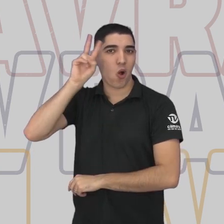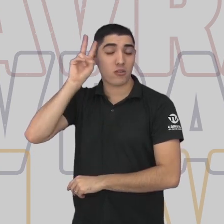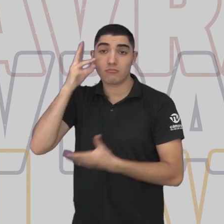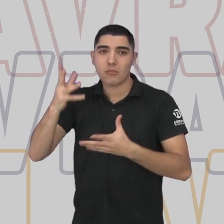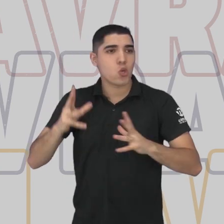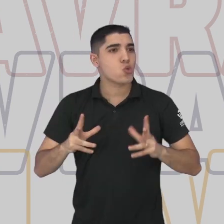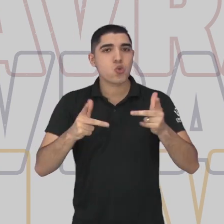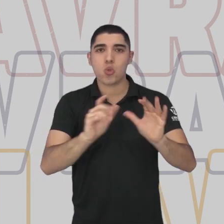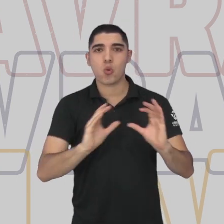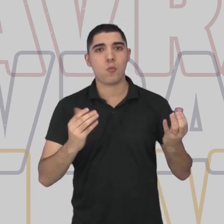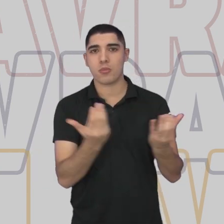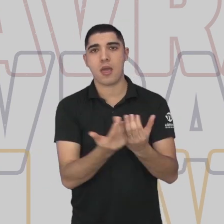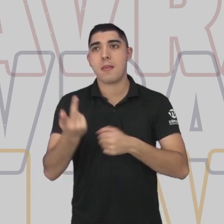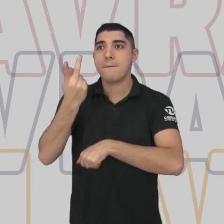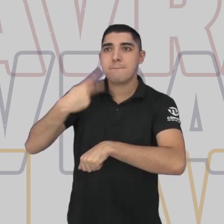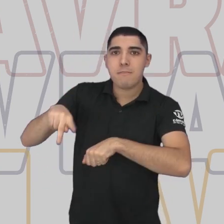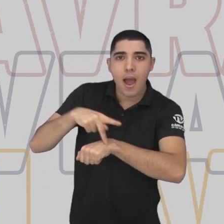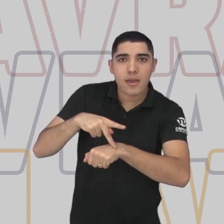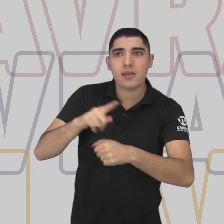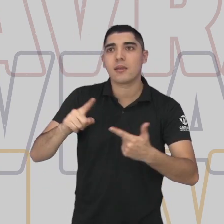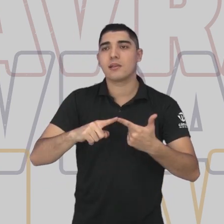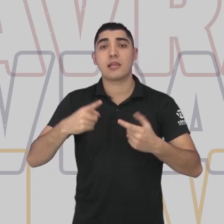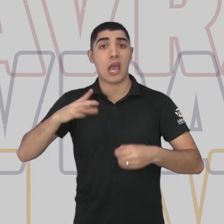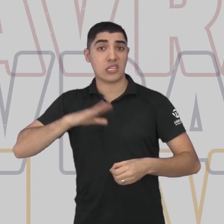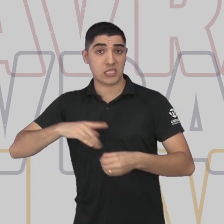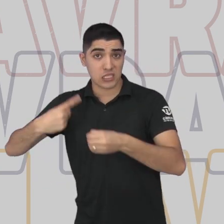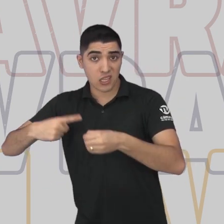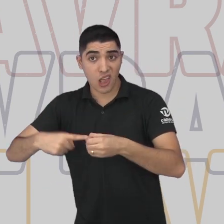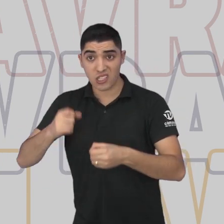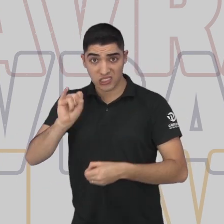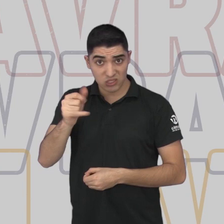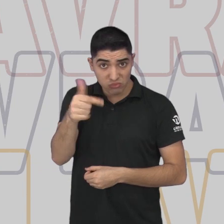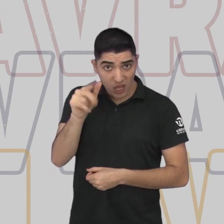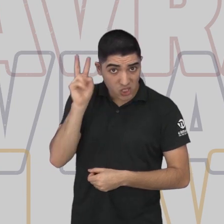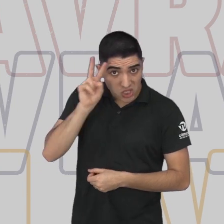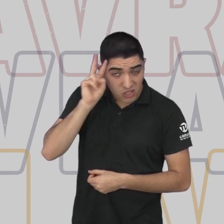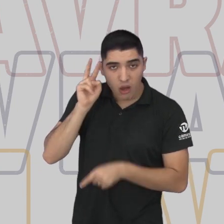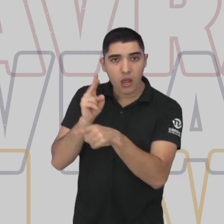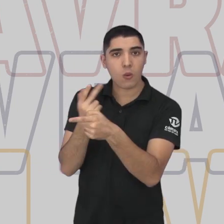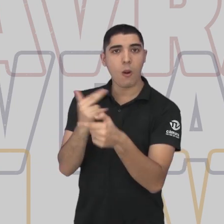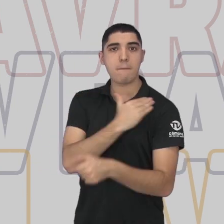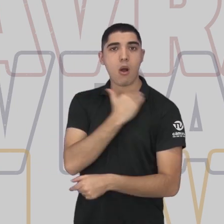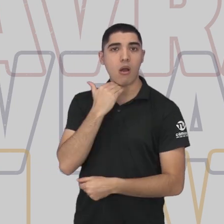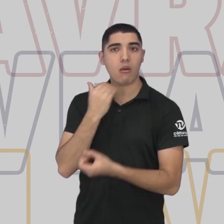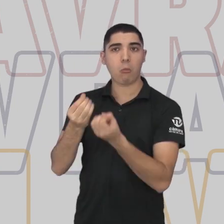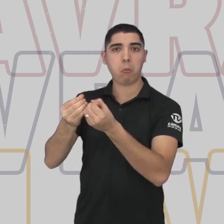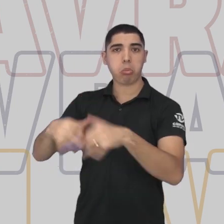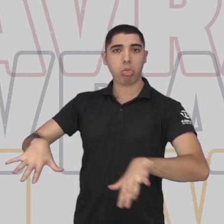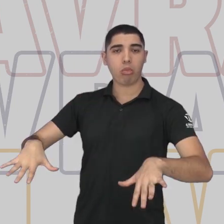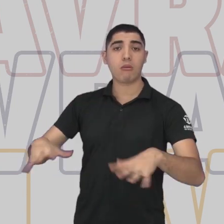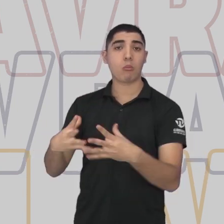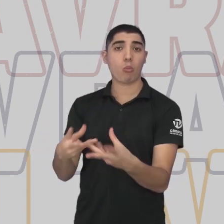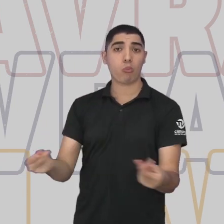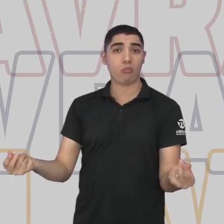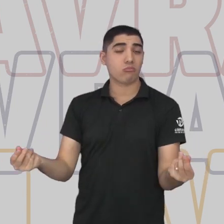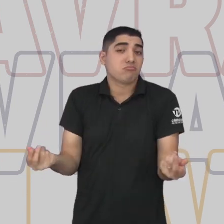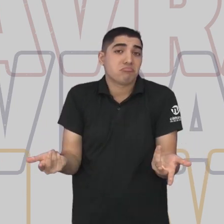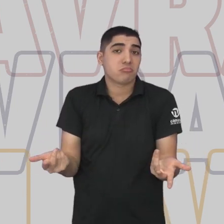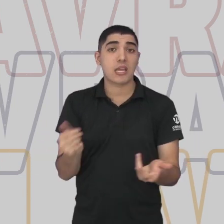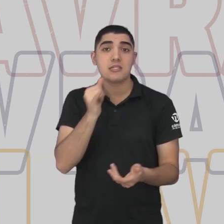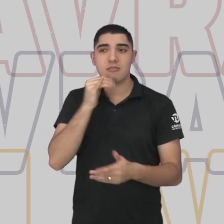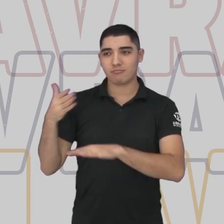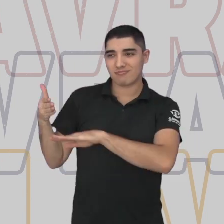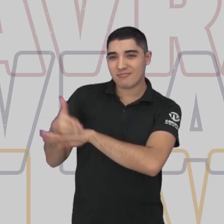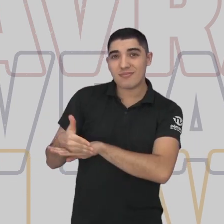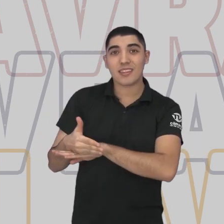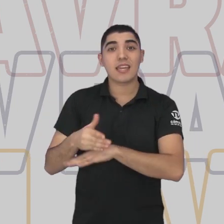a comunidade, um país ou uma cidade que não tem história é uma cidade morta, né? Não tem, né? Você entra numa